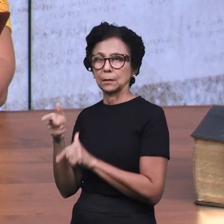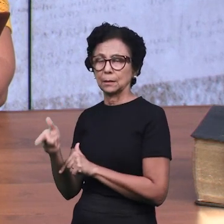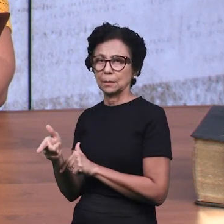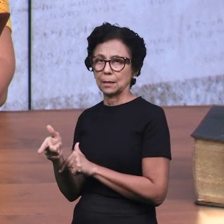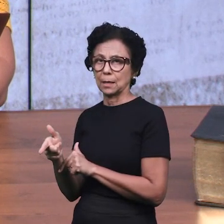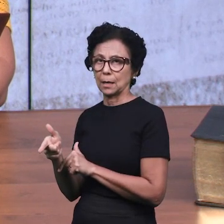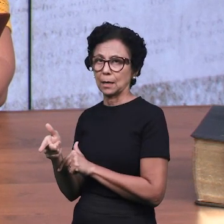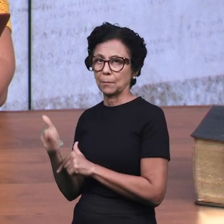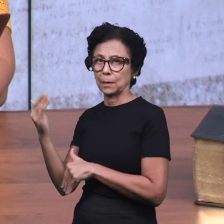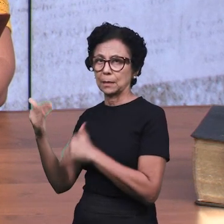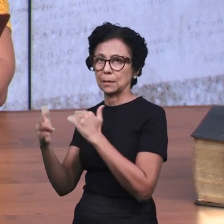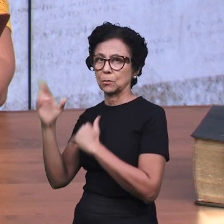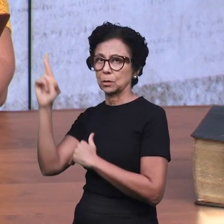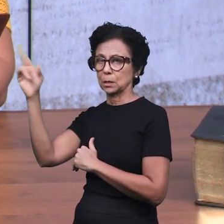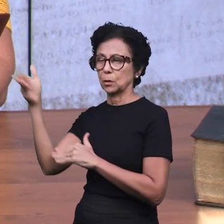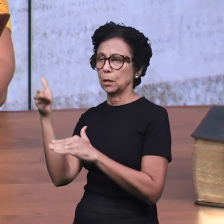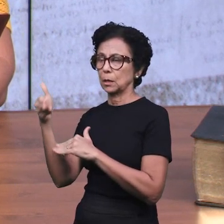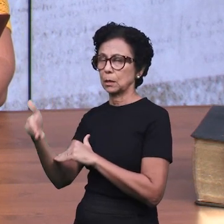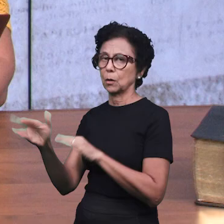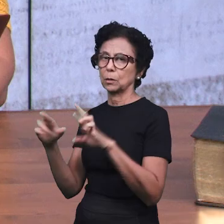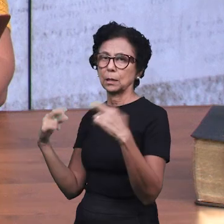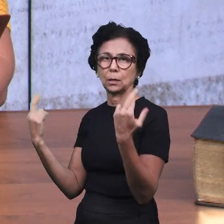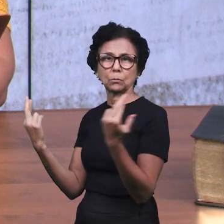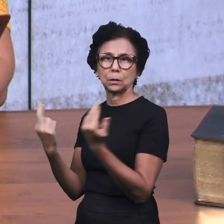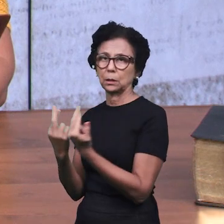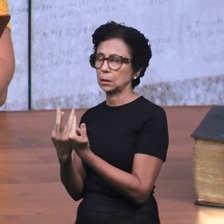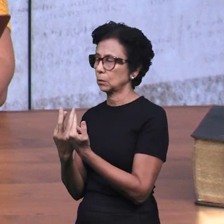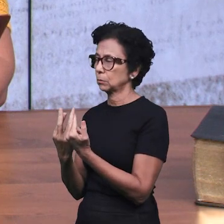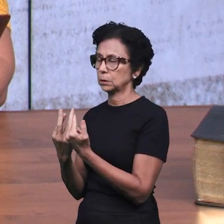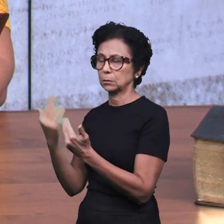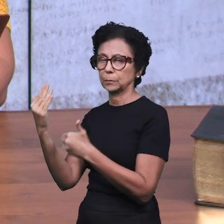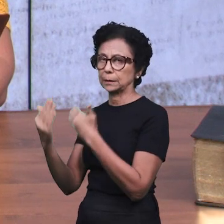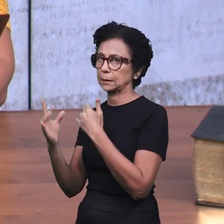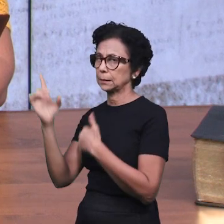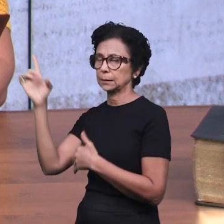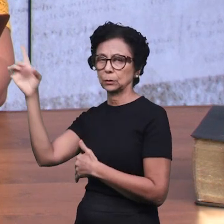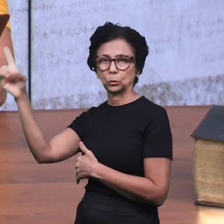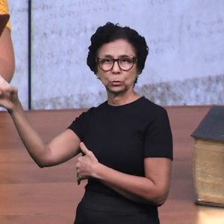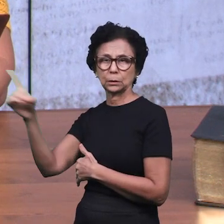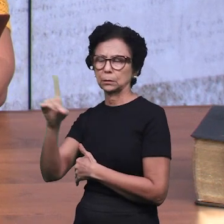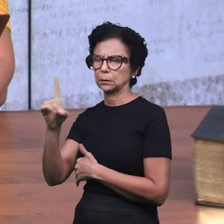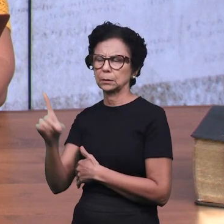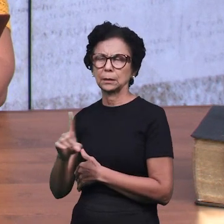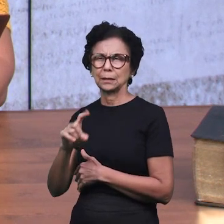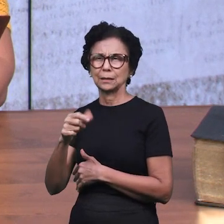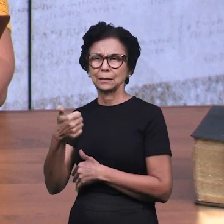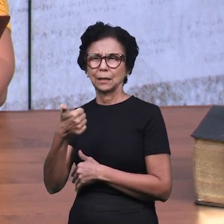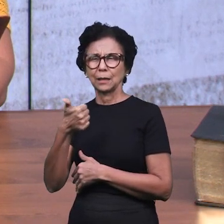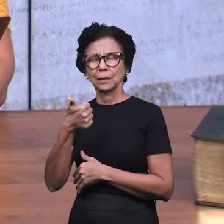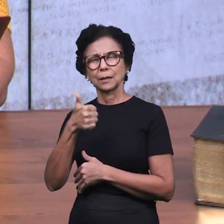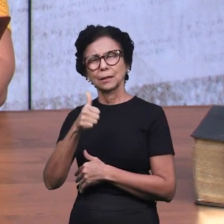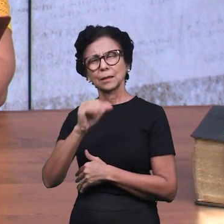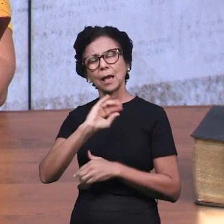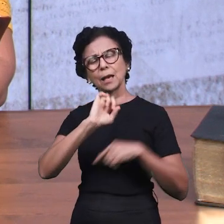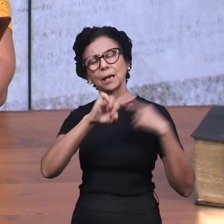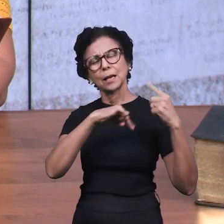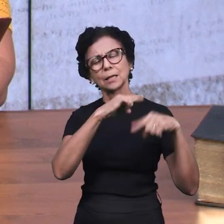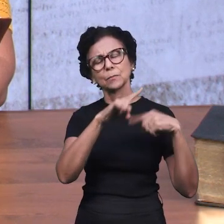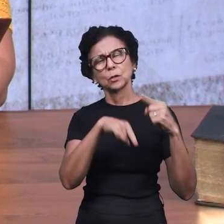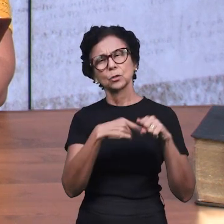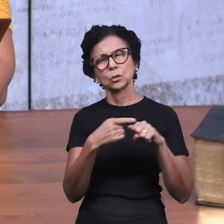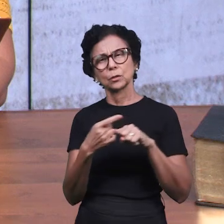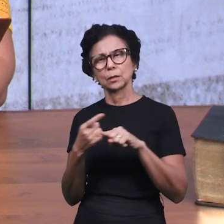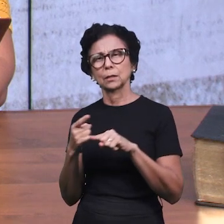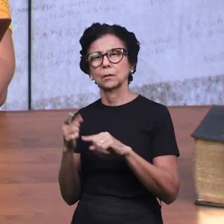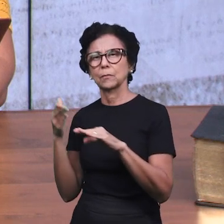Nenhum bastardo entrará na congregação do Senhor, nem ainda a sua 10ª geração entrará na congregação